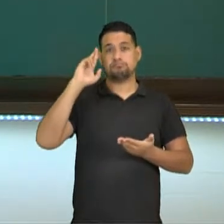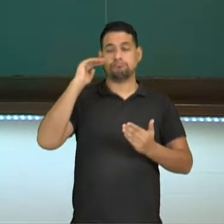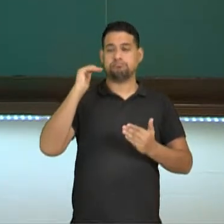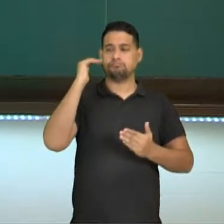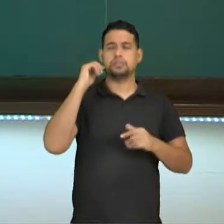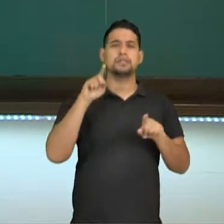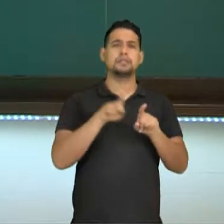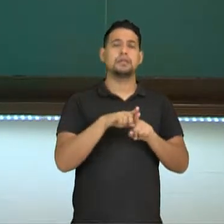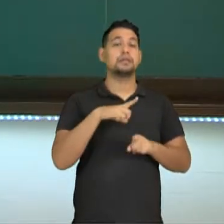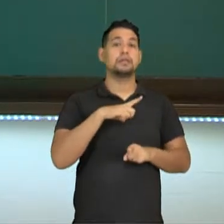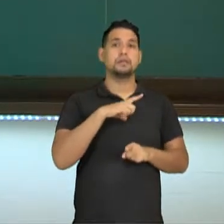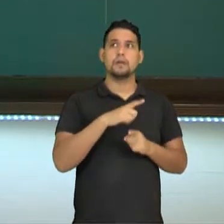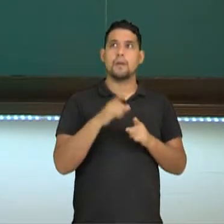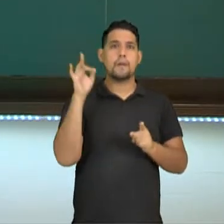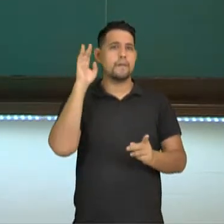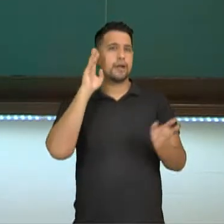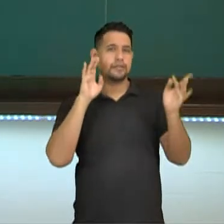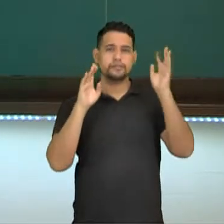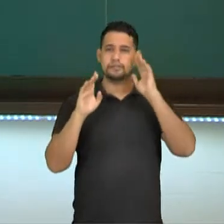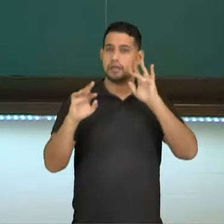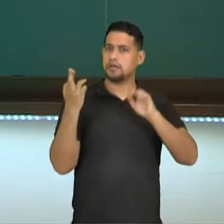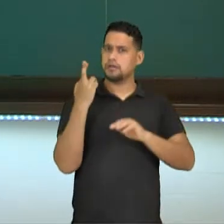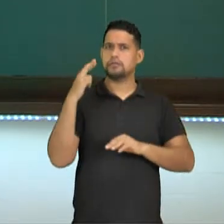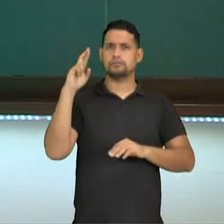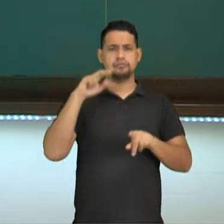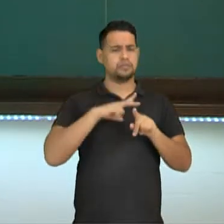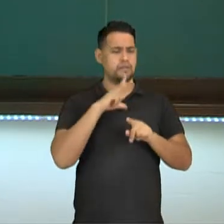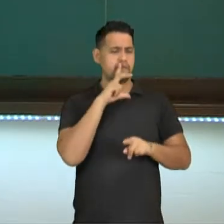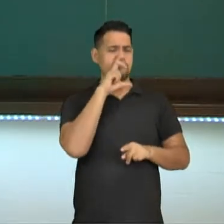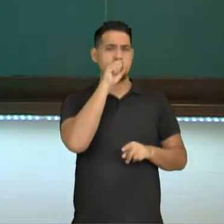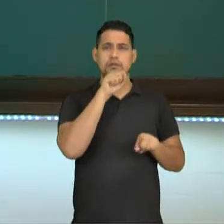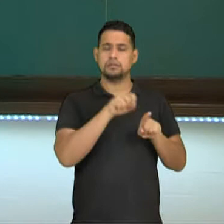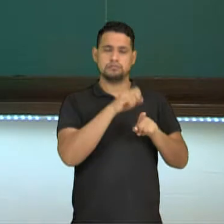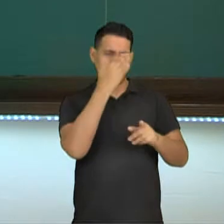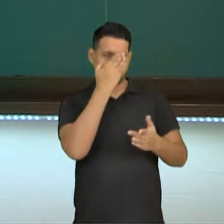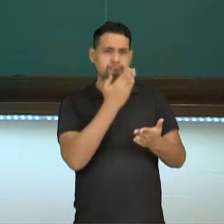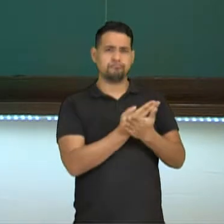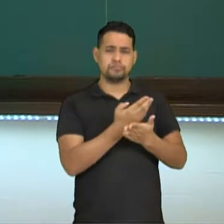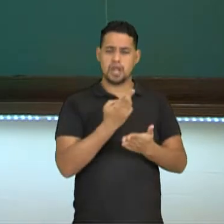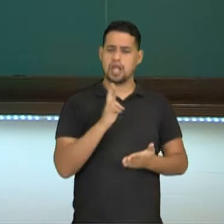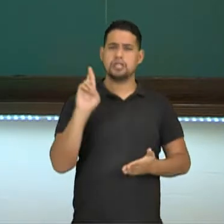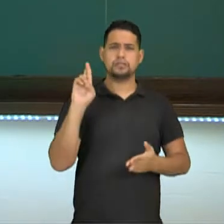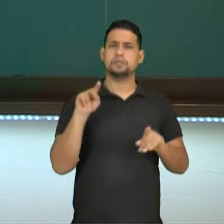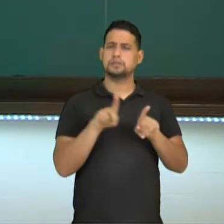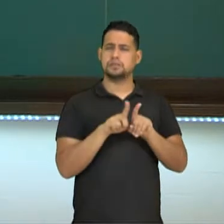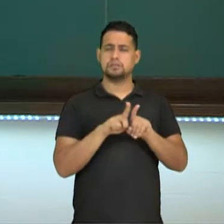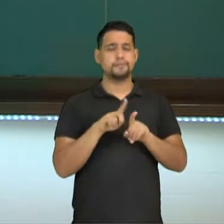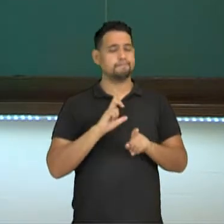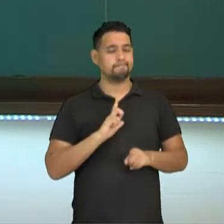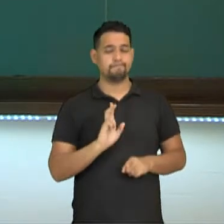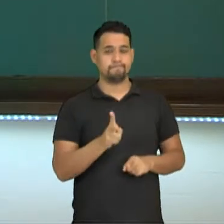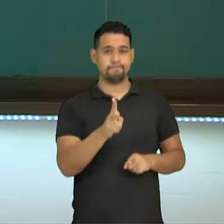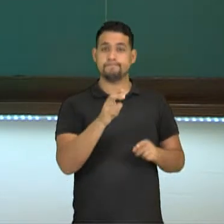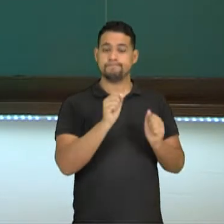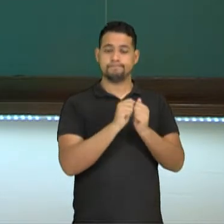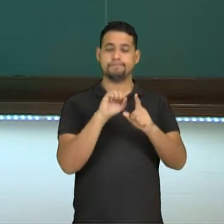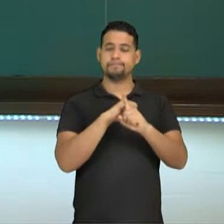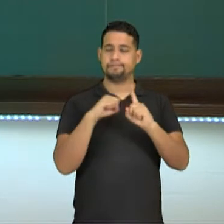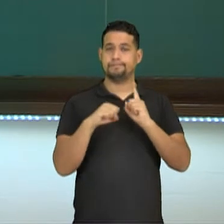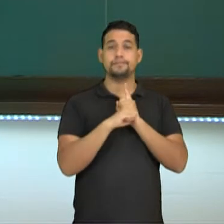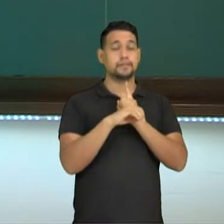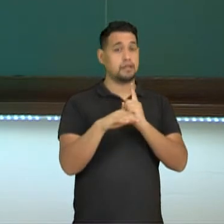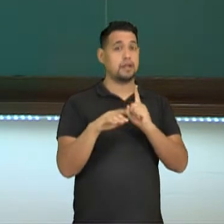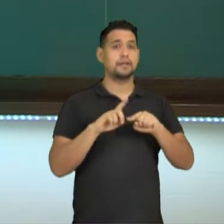E a presença de um imaginário religioso muito forte, né? A crença religiosa muito presente na sociedade